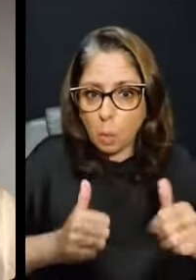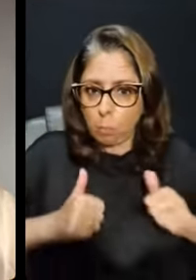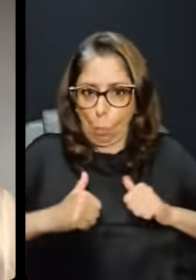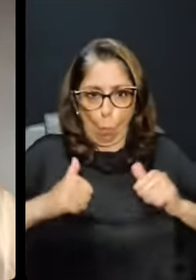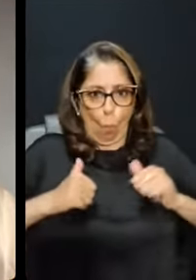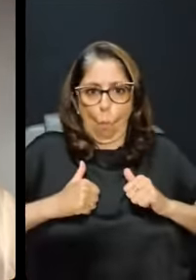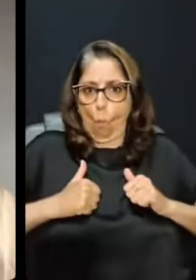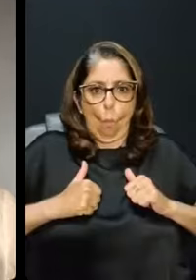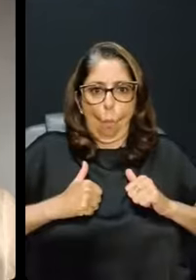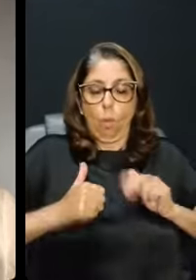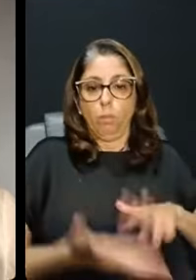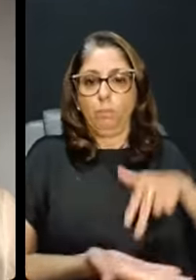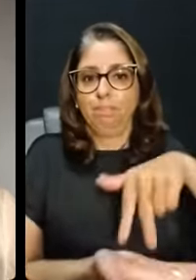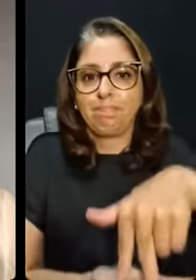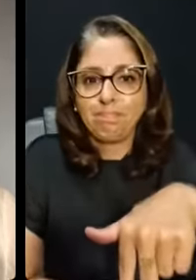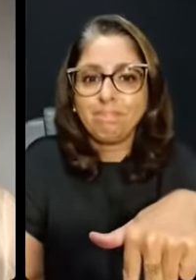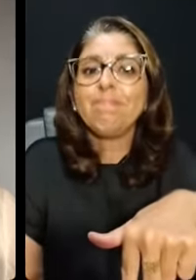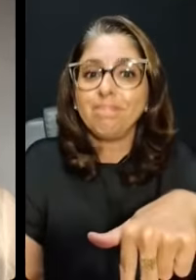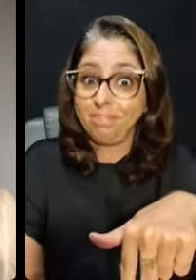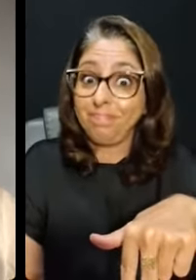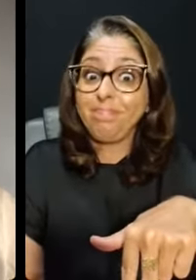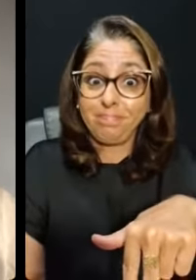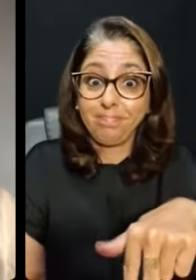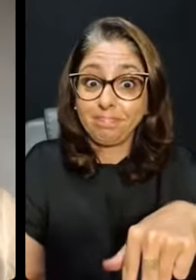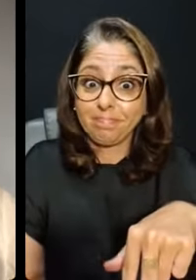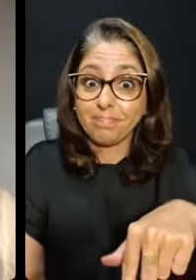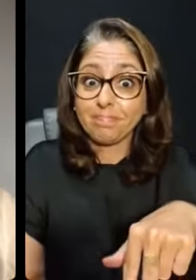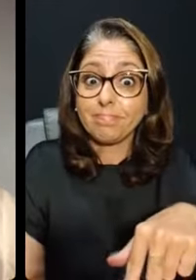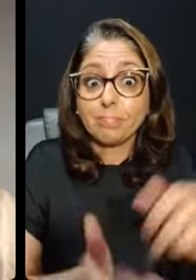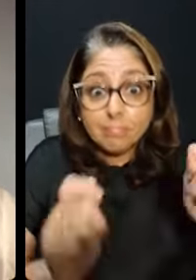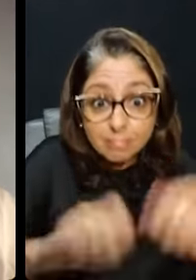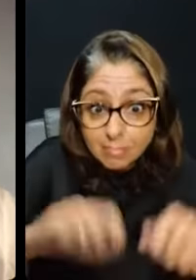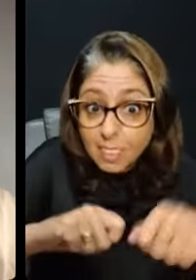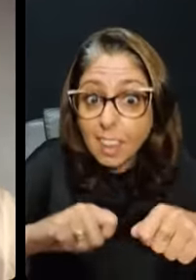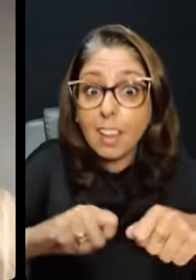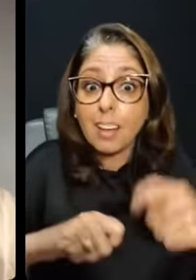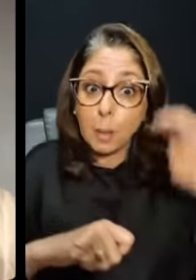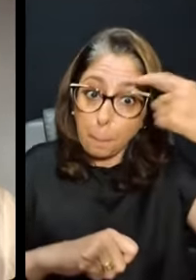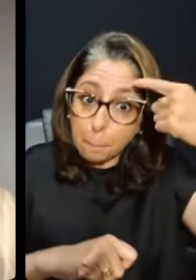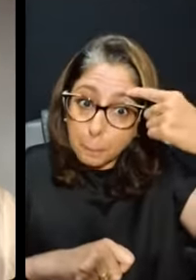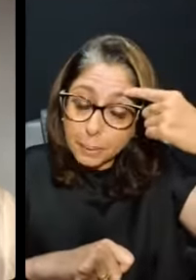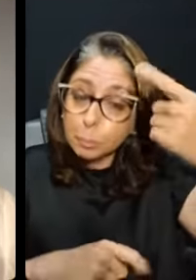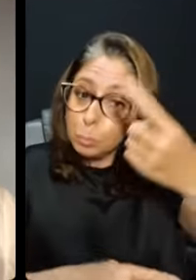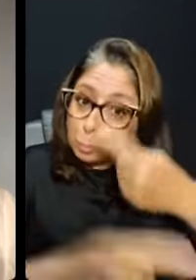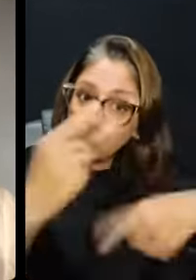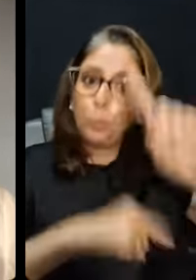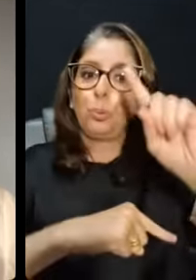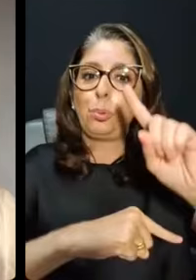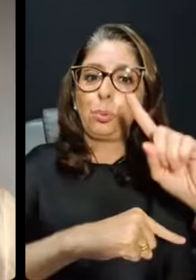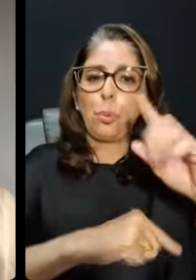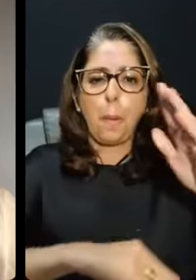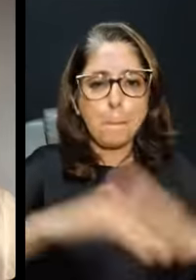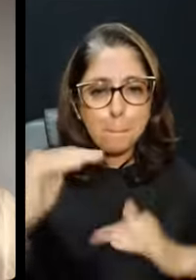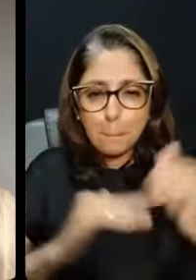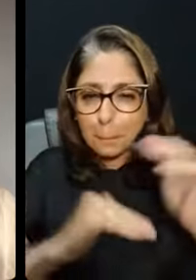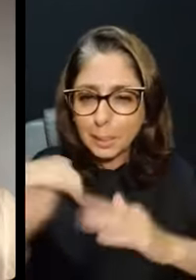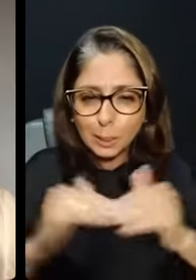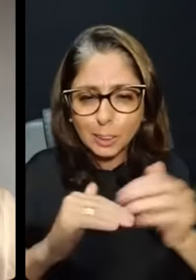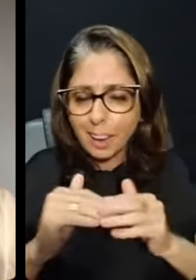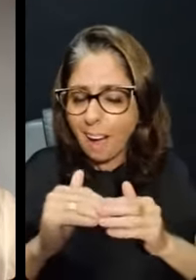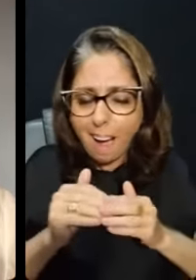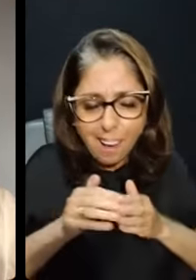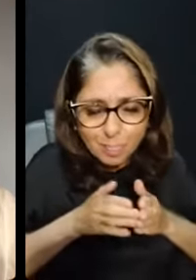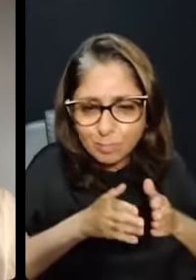como era, pensando no que pode virar, né? Para onde a gente pode ir, as coisas realmente começam